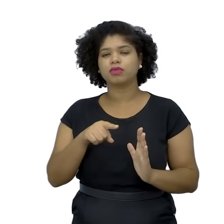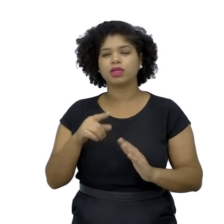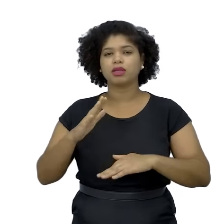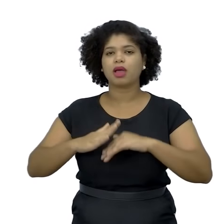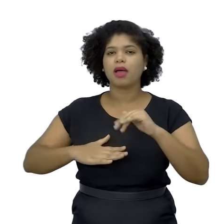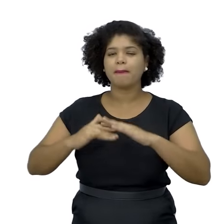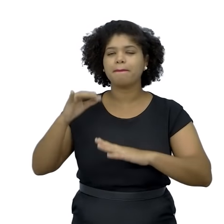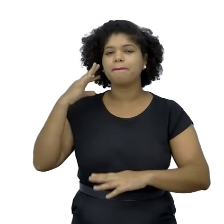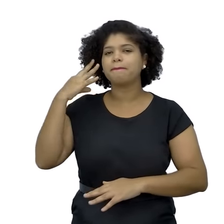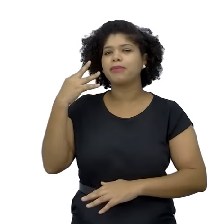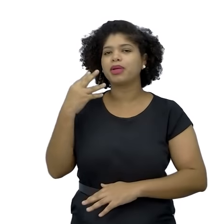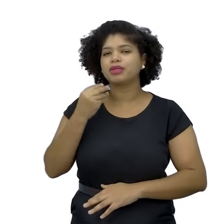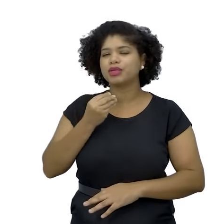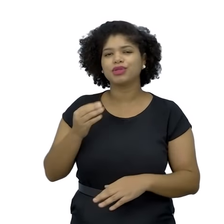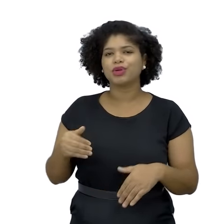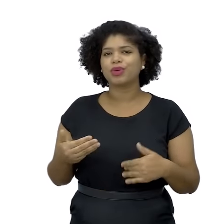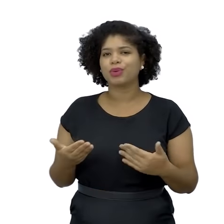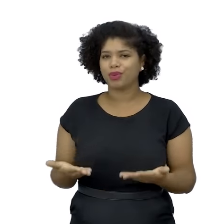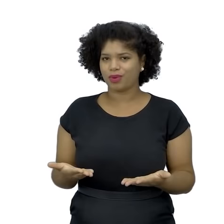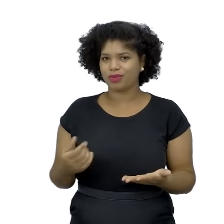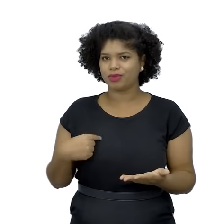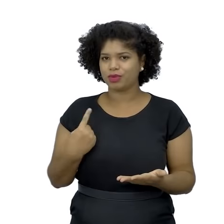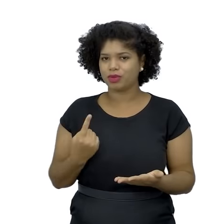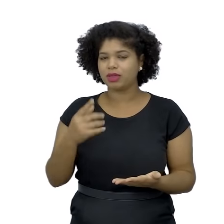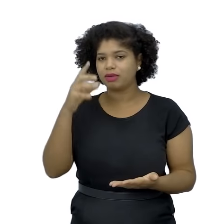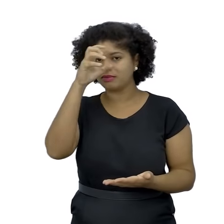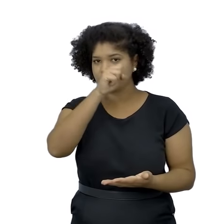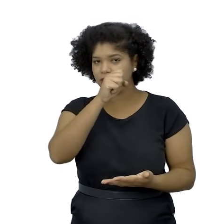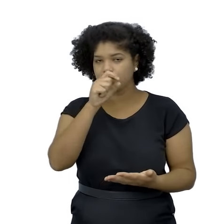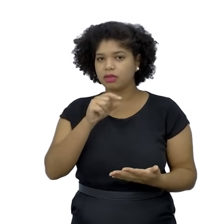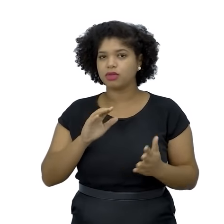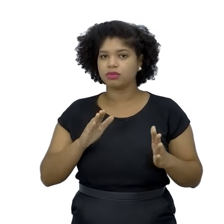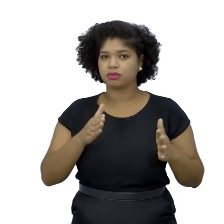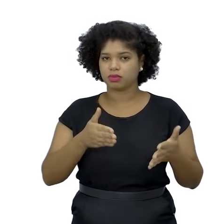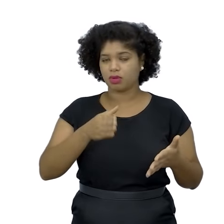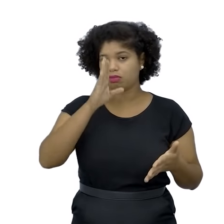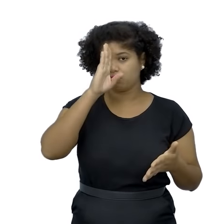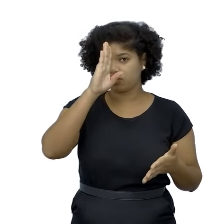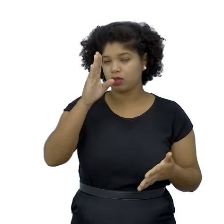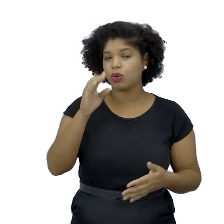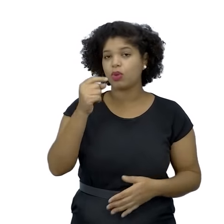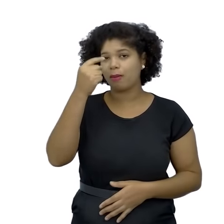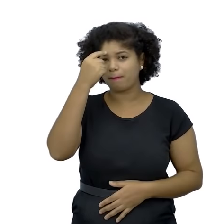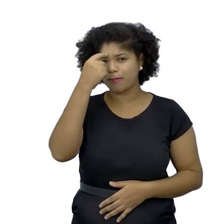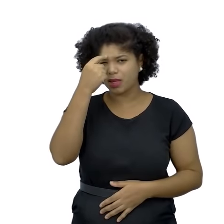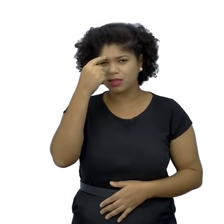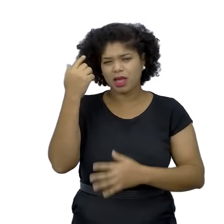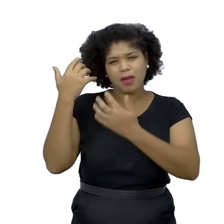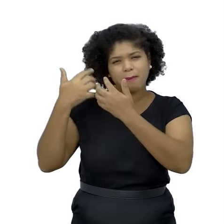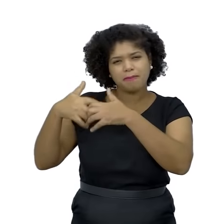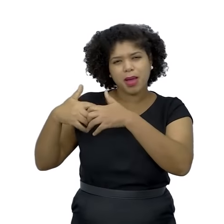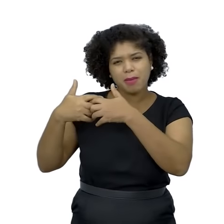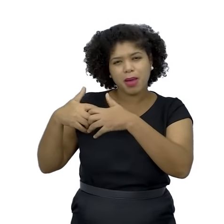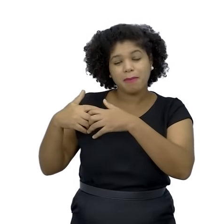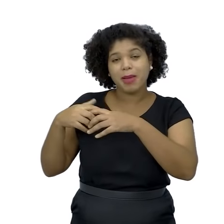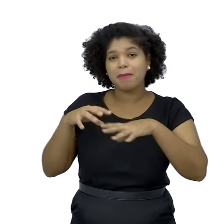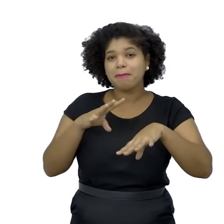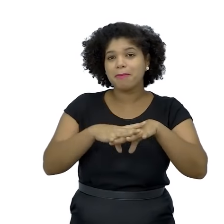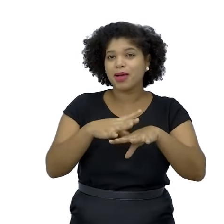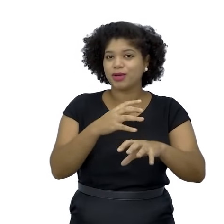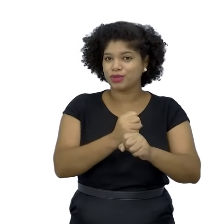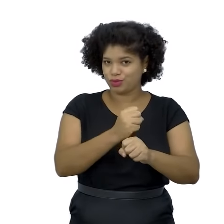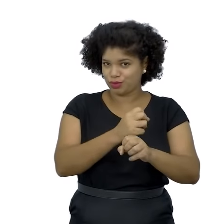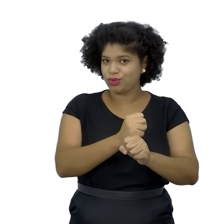que iremos, né, trabalhar com esse foco, né, no pensamento, do tipo de pensamento aritmético, olhando